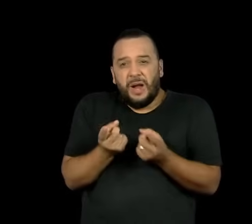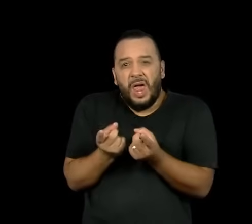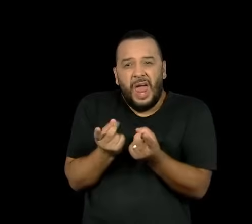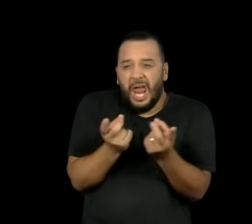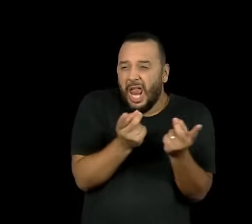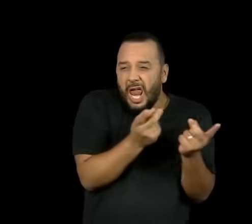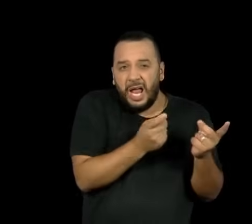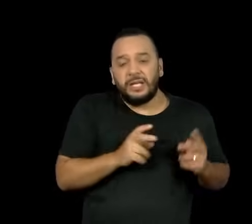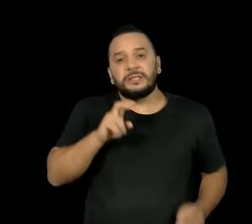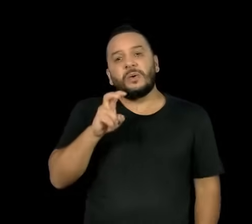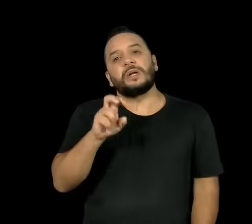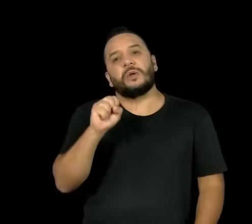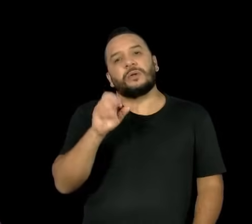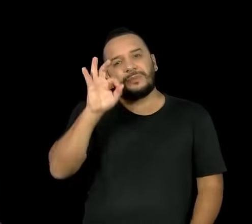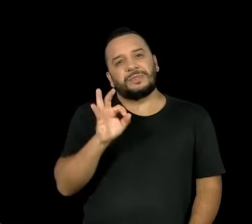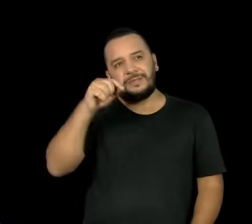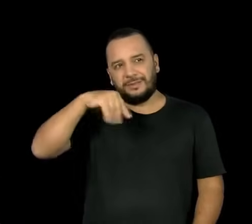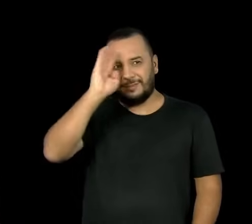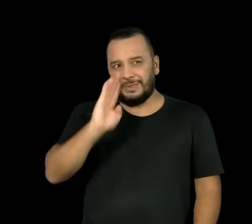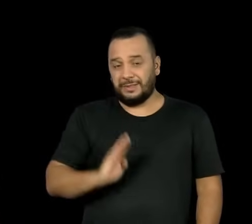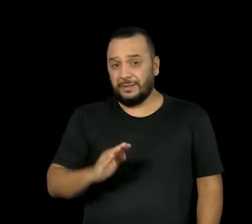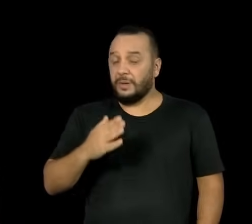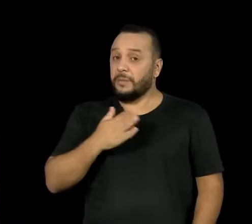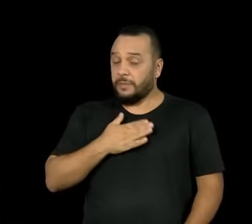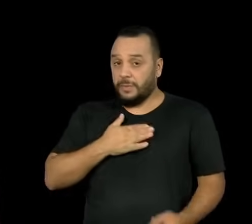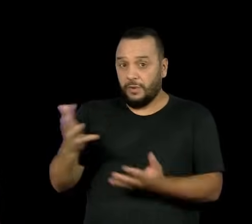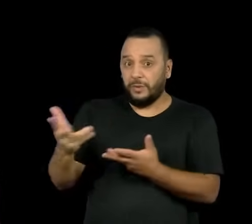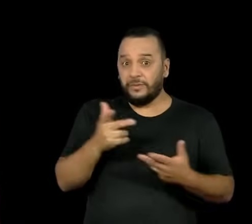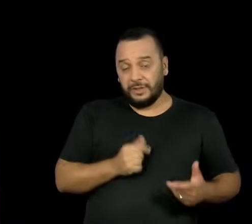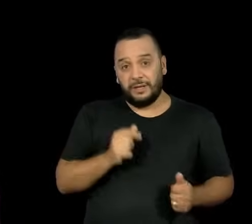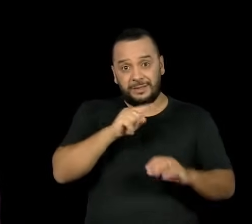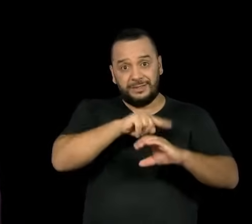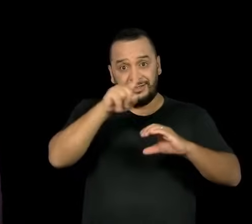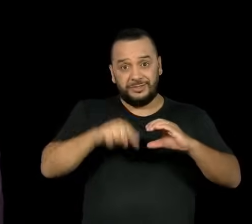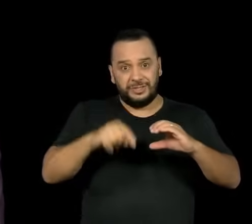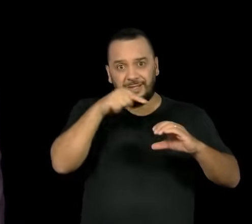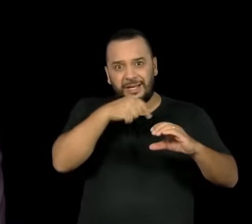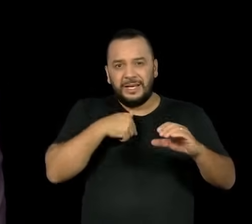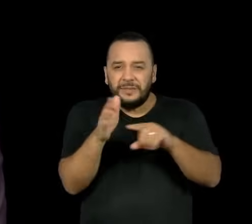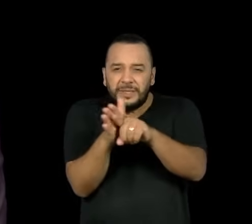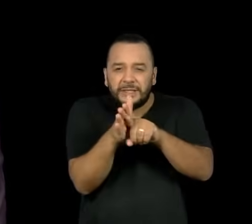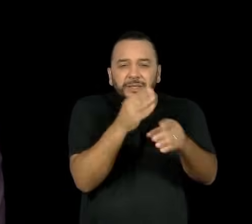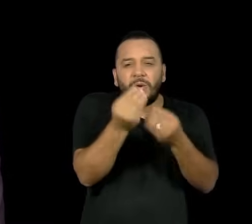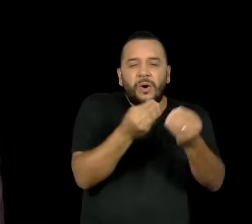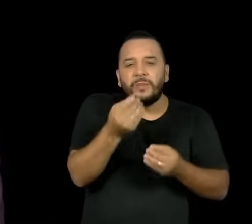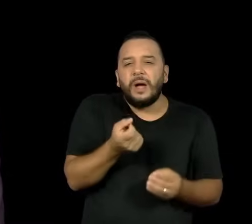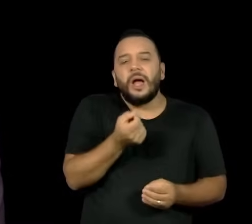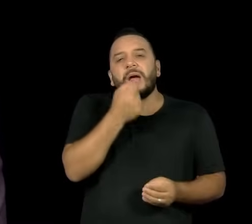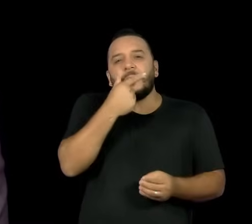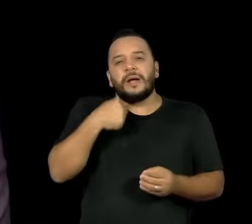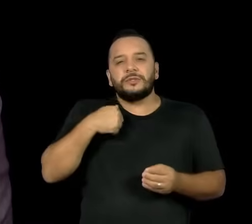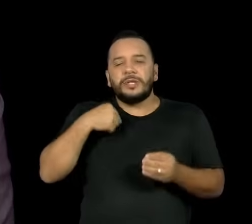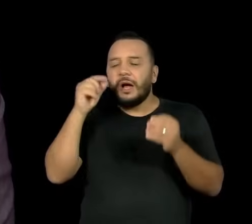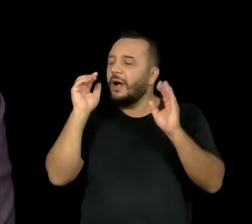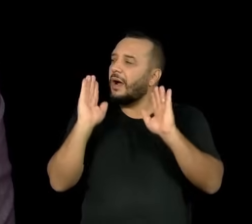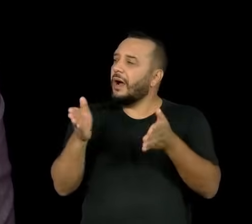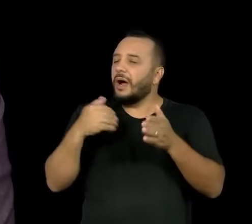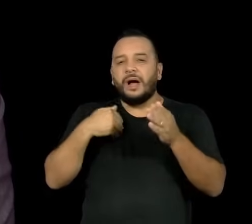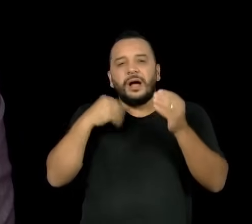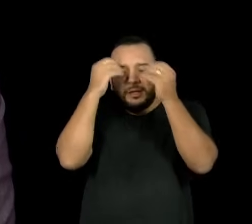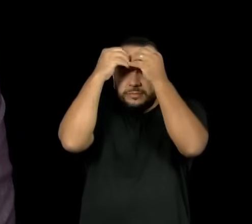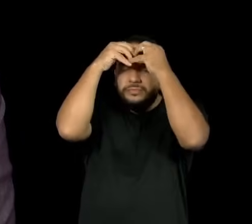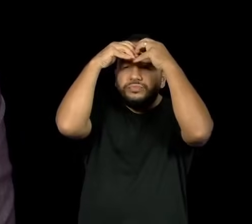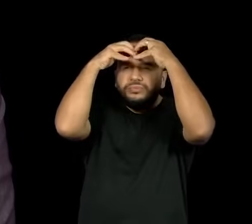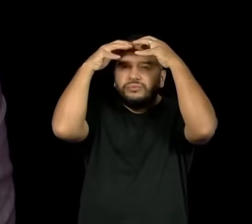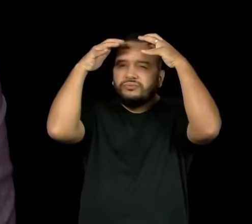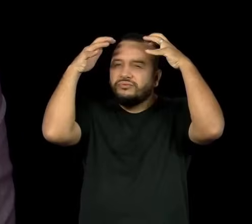58% no país. O meu convidado é um cientista que pesquisa o uso de psicodélicos para mudar esse cenário. O